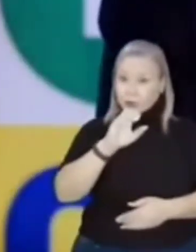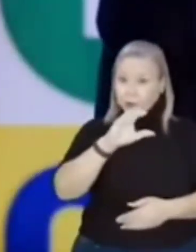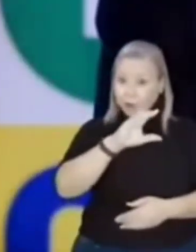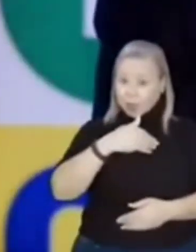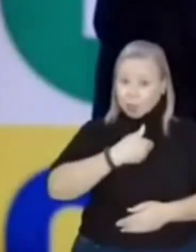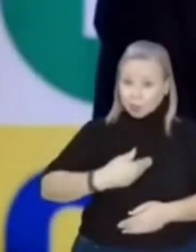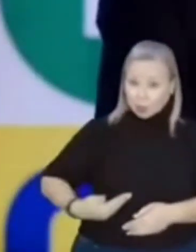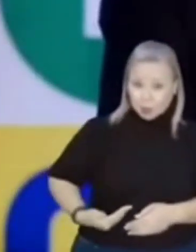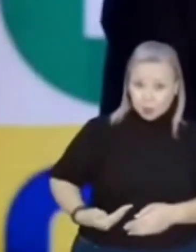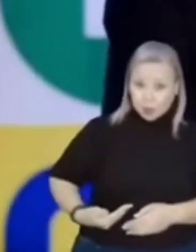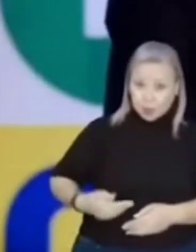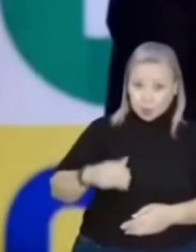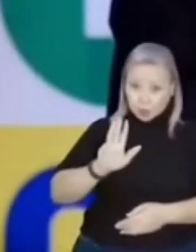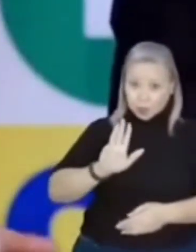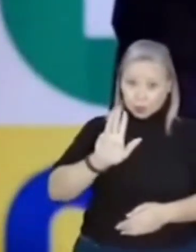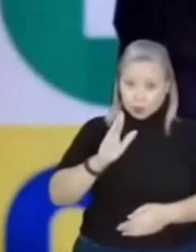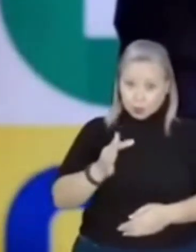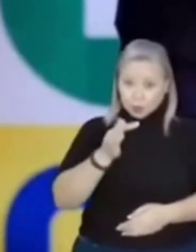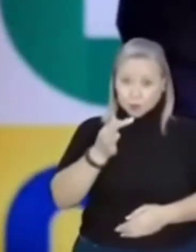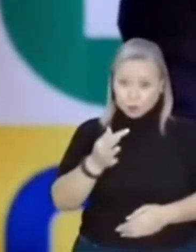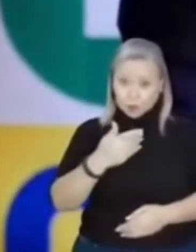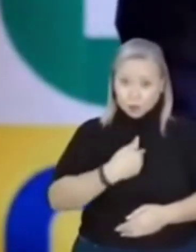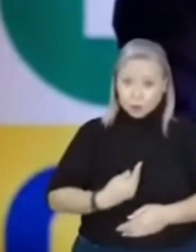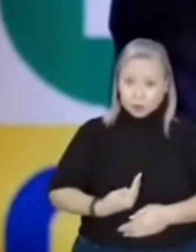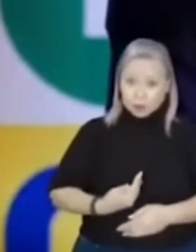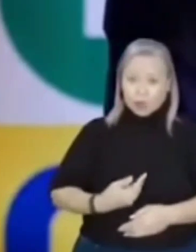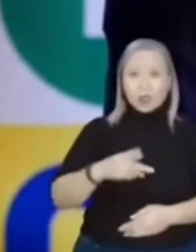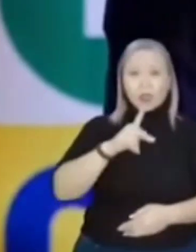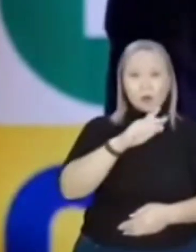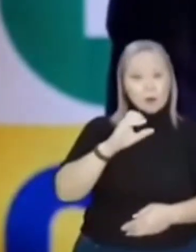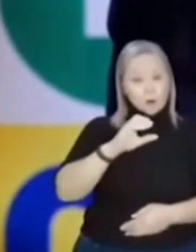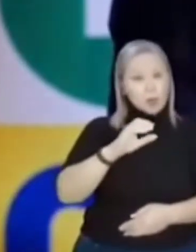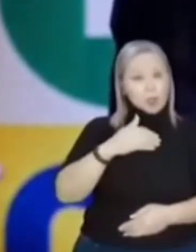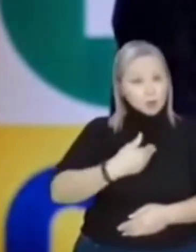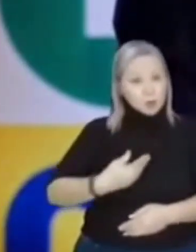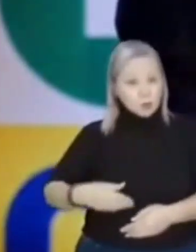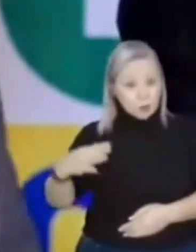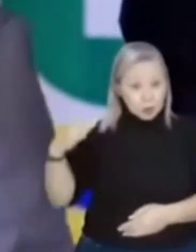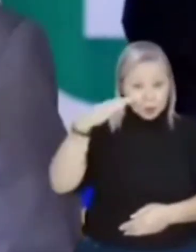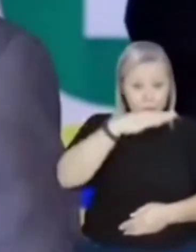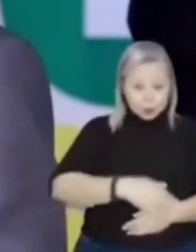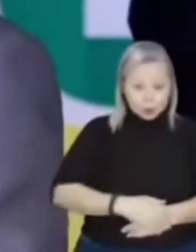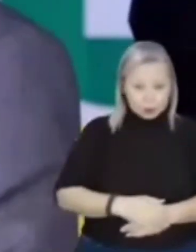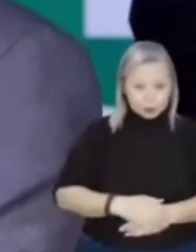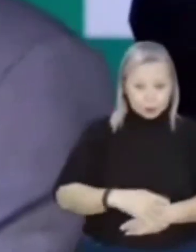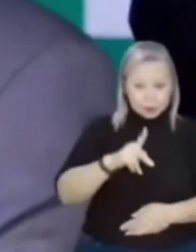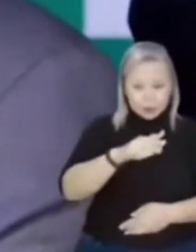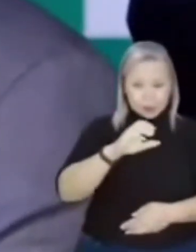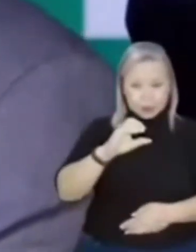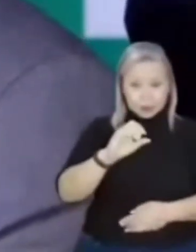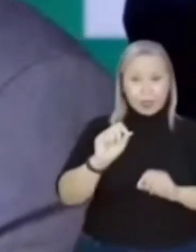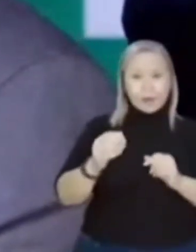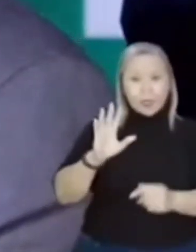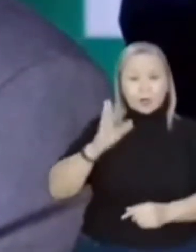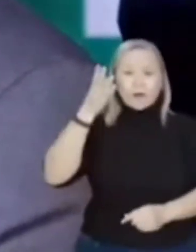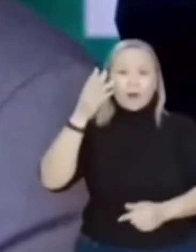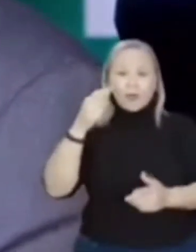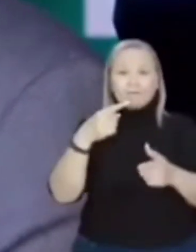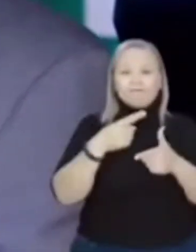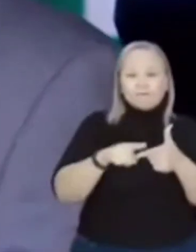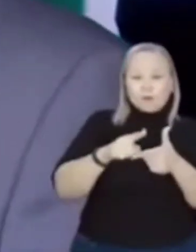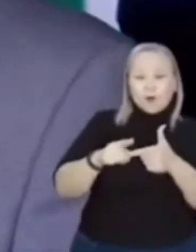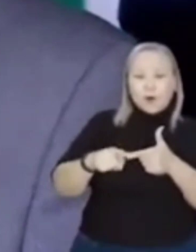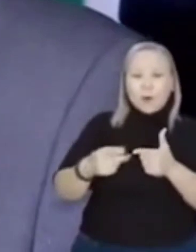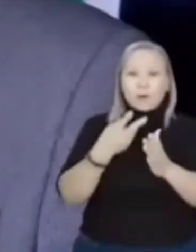futuro governo, é uma PEC do governo Bolsonaro, porque essa PEC é para resolver o problema do orçamento, que ele não colocou dinheiro